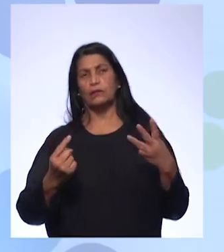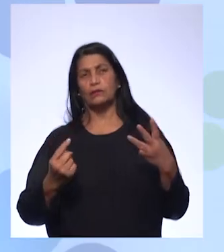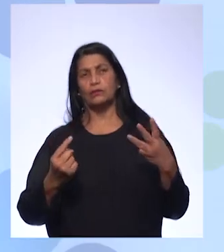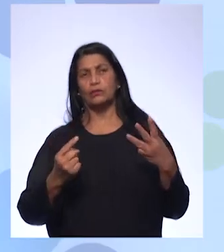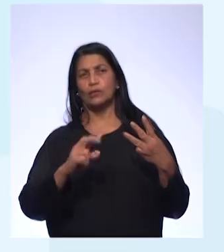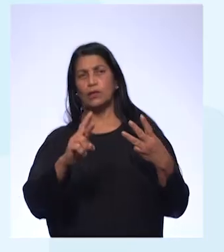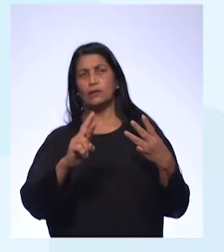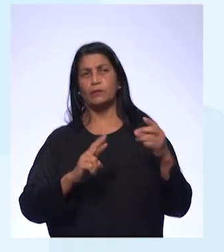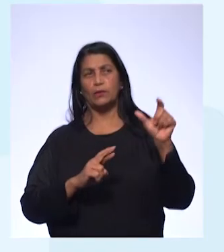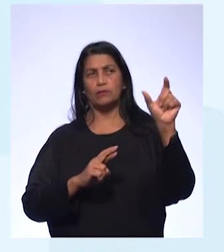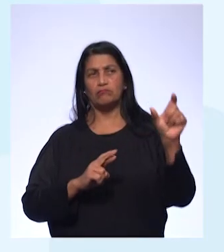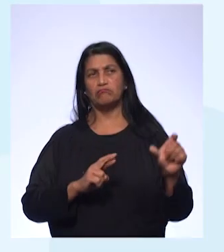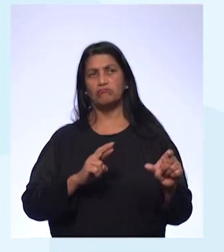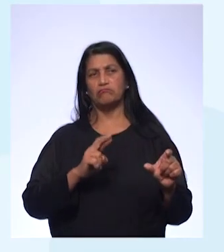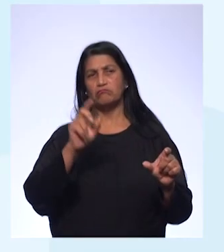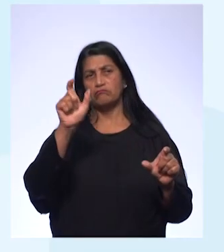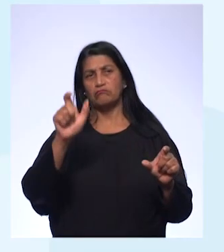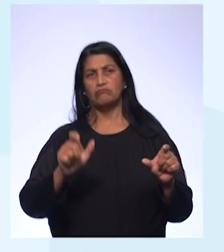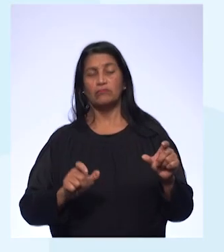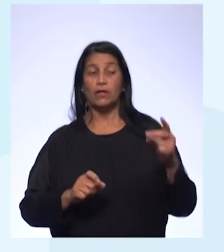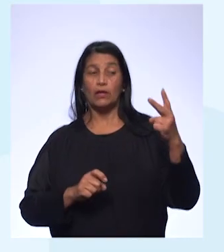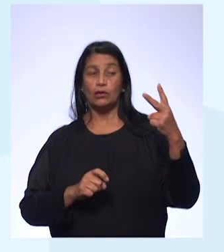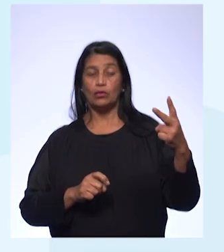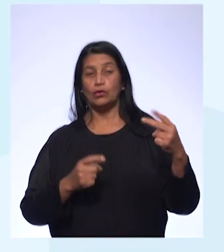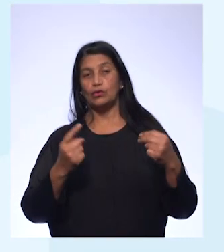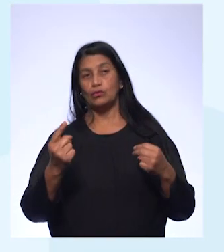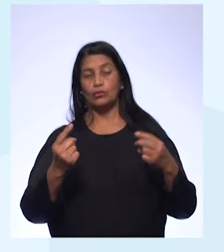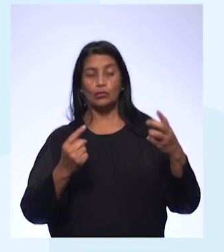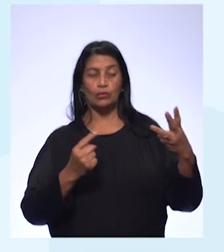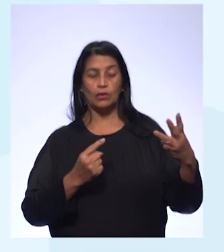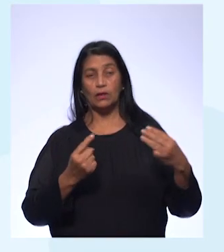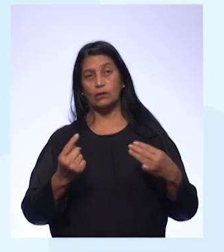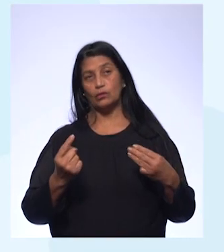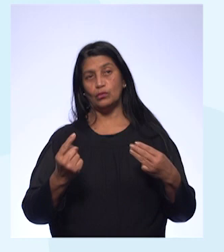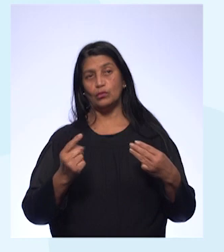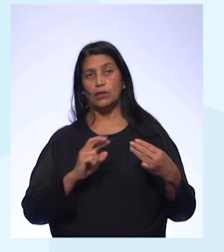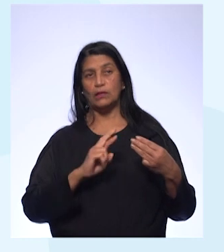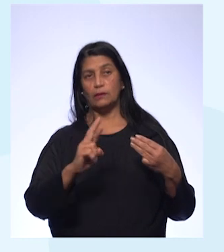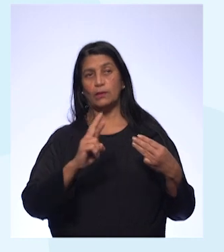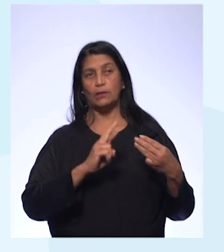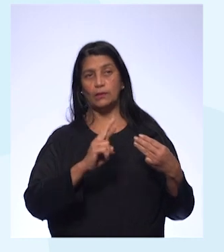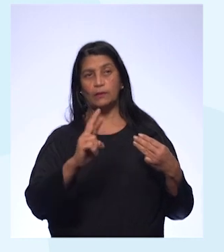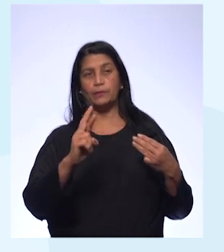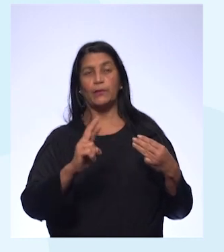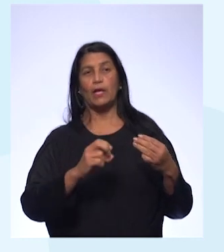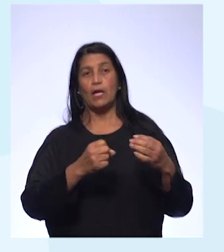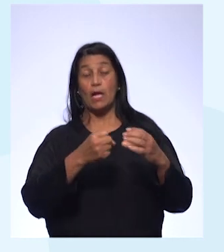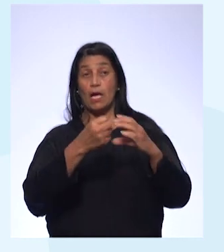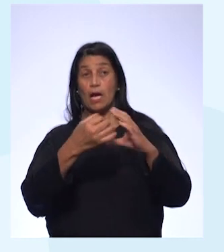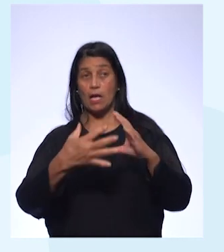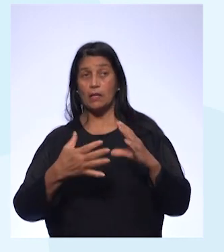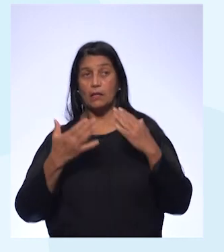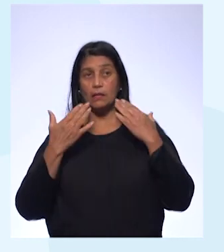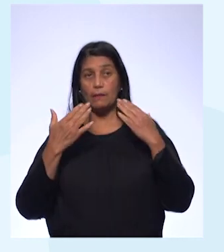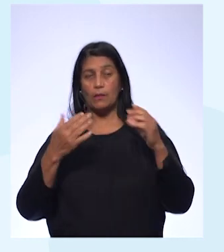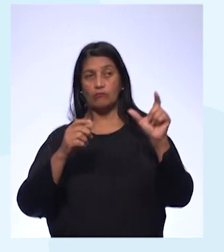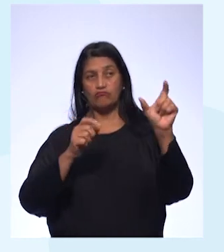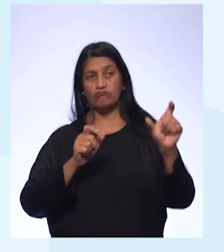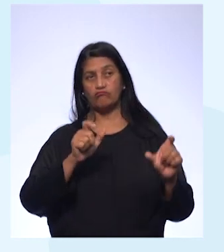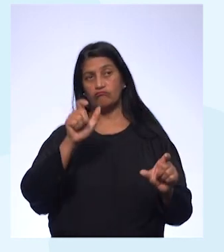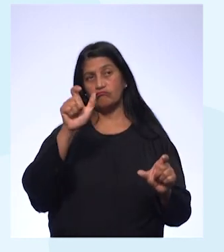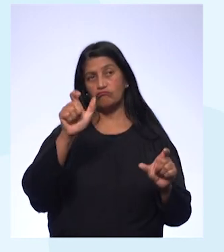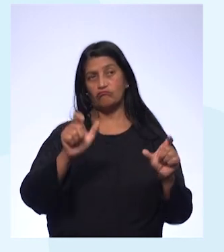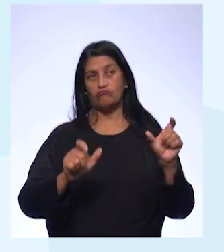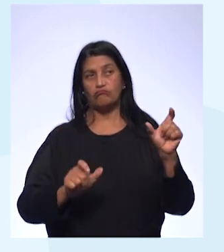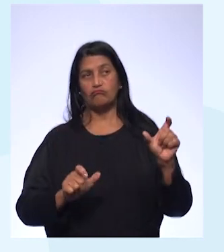se é isso mesmo? Olha aí na tela para vocês, perfeitamente, tá? Então, as características aí são essas: ditadura do